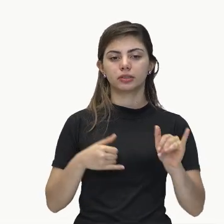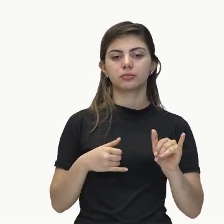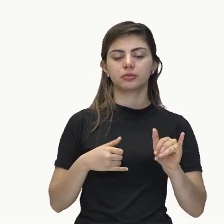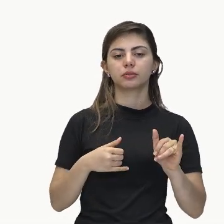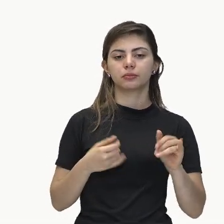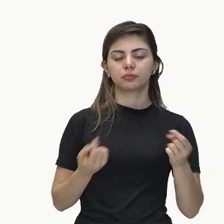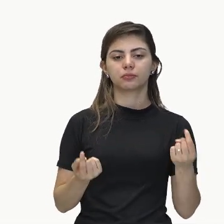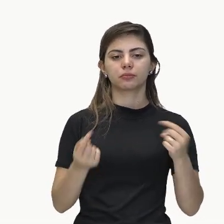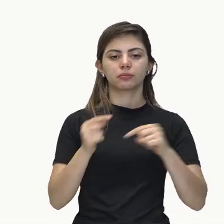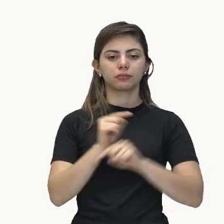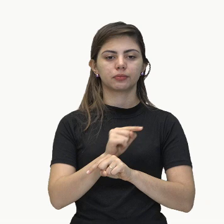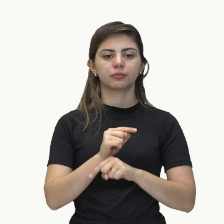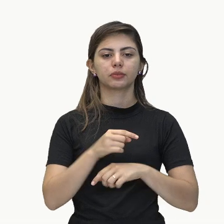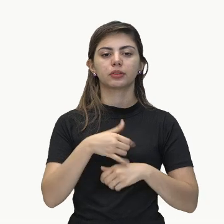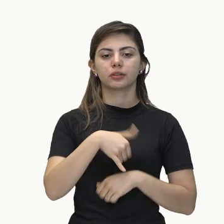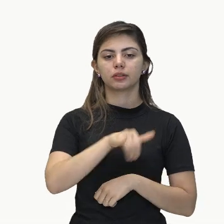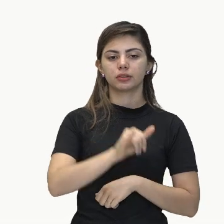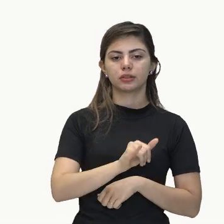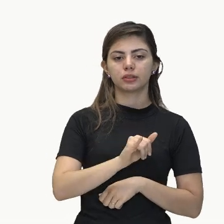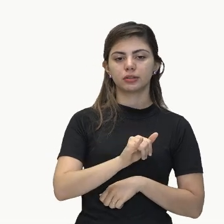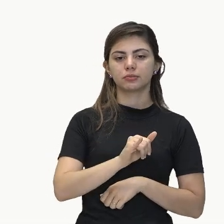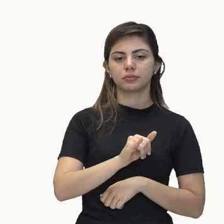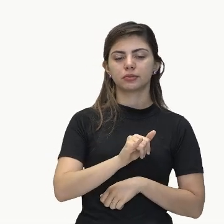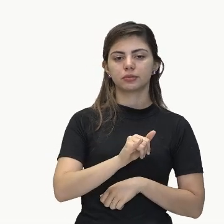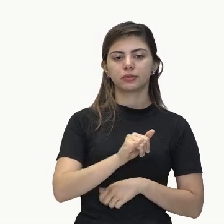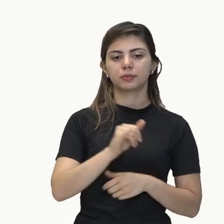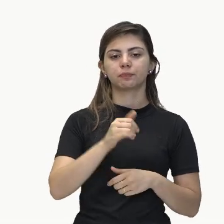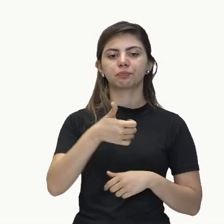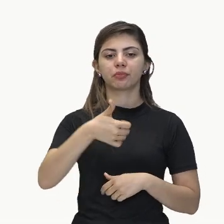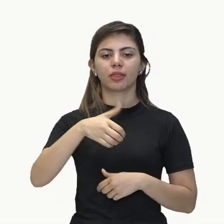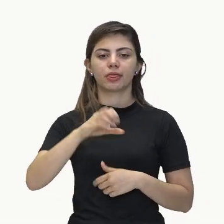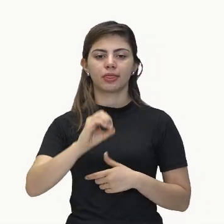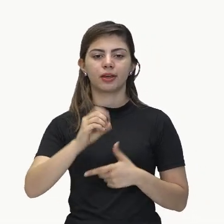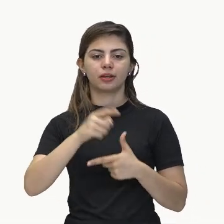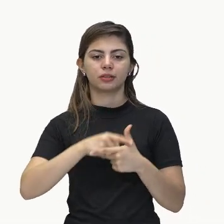é igual a 10 e o 10 que estava multiplicando vai passar